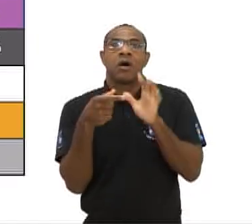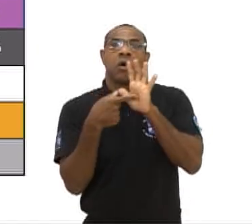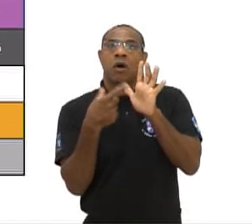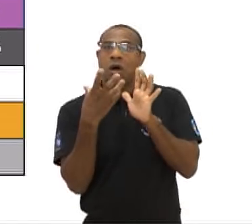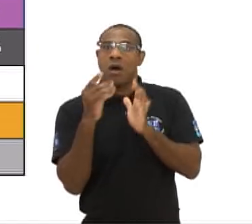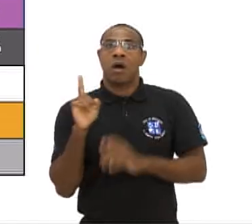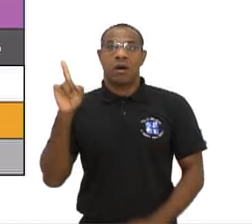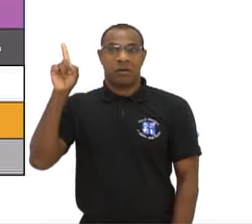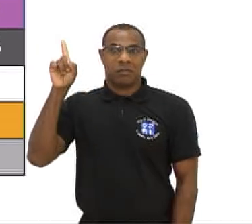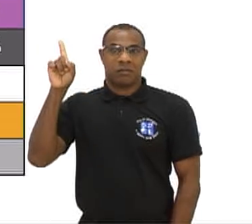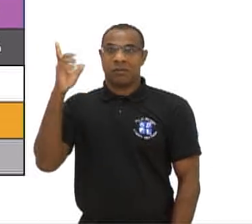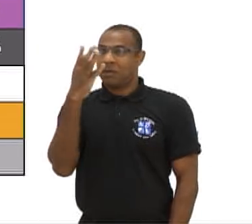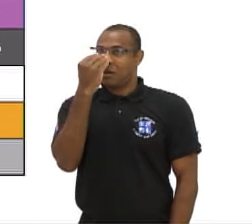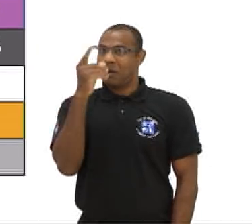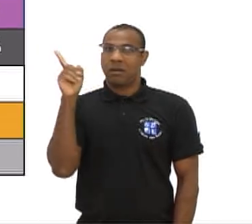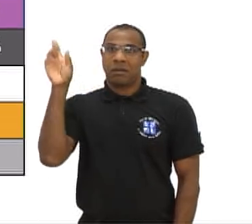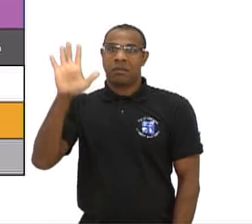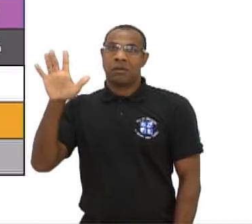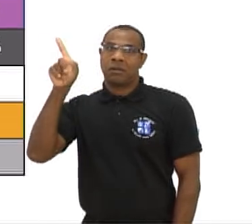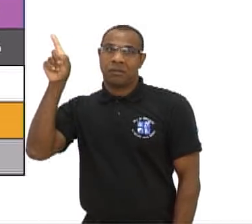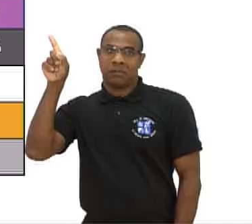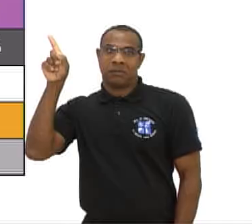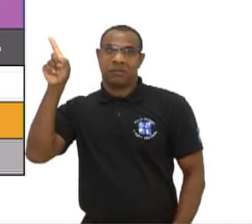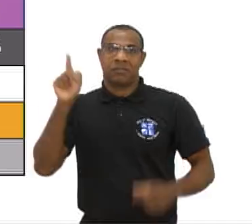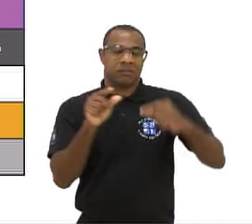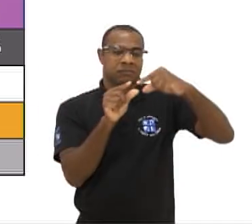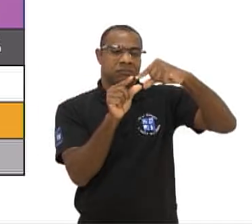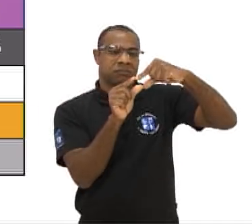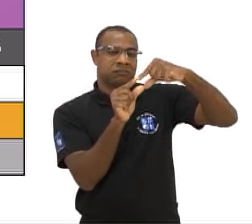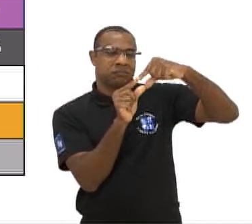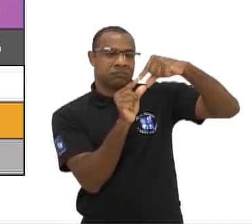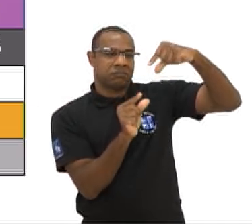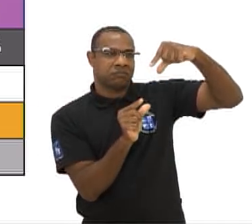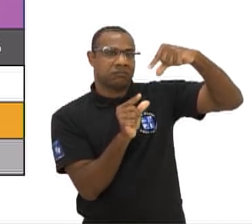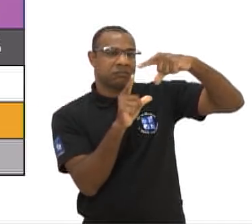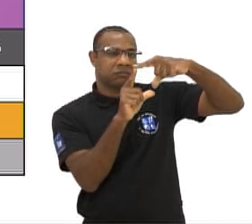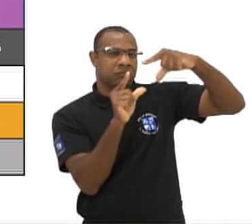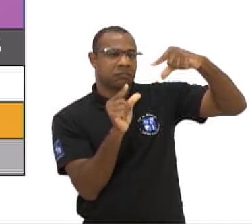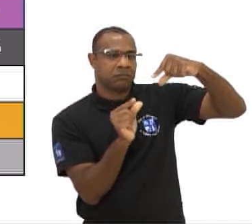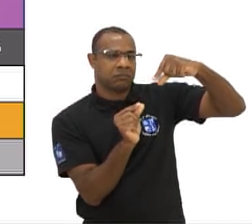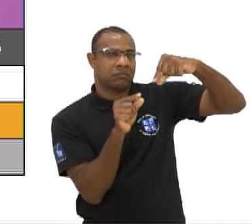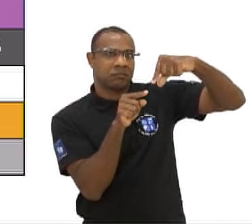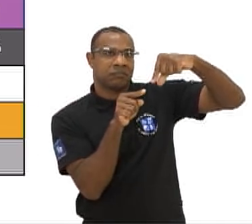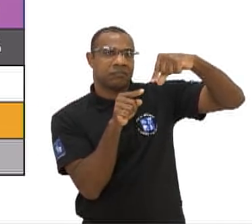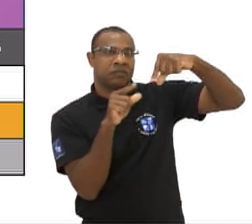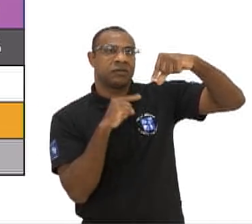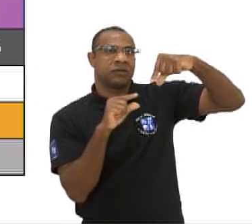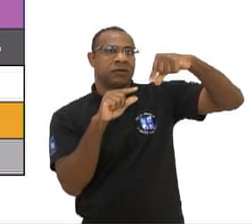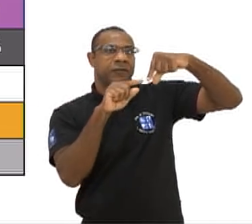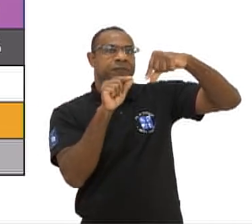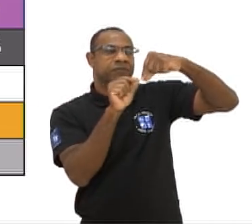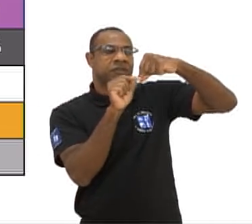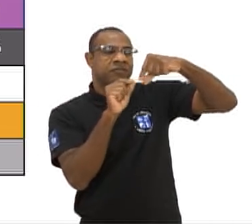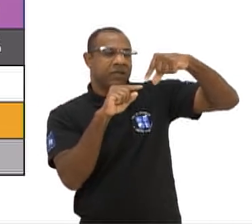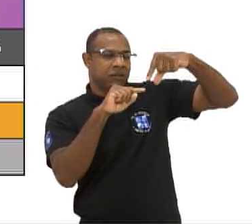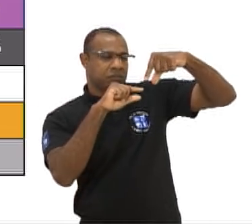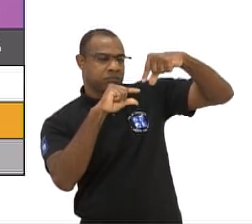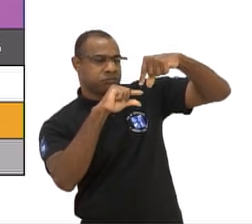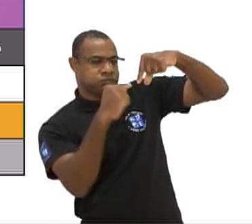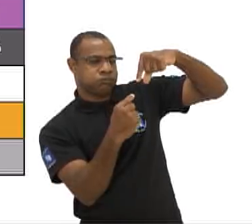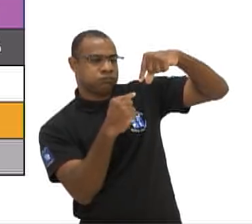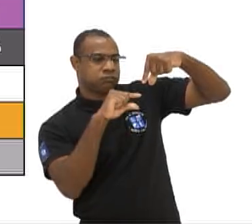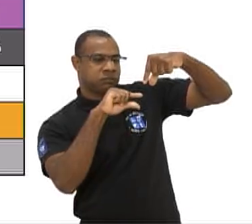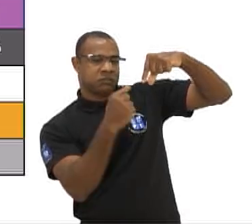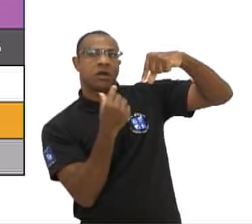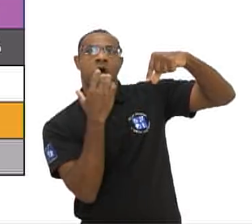forma, dentro do circuito, né? Ele tem essa partezinha aqui, que vai fazer a